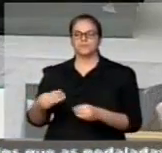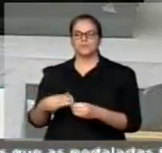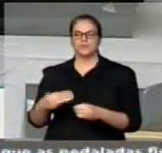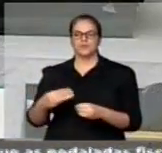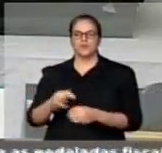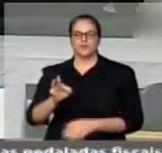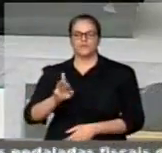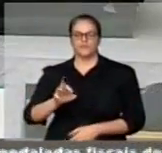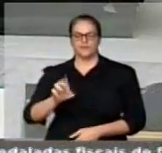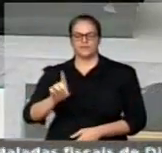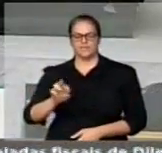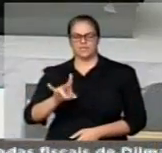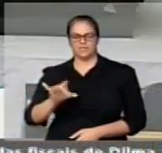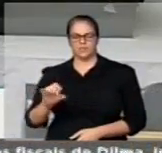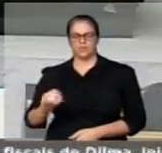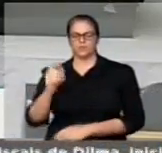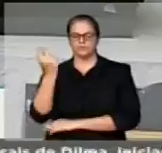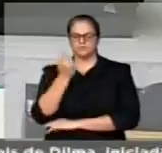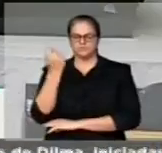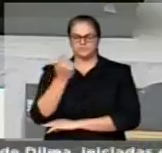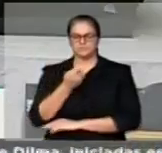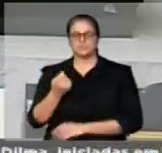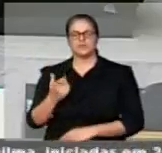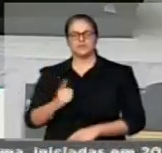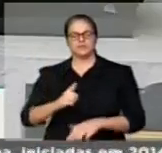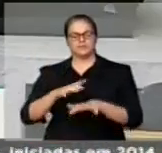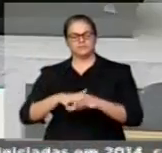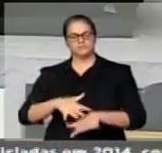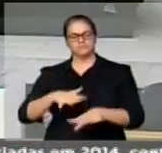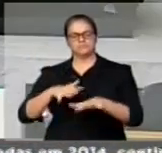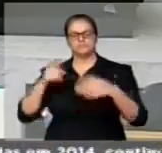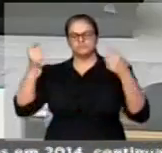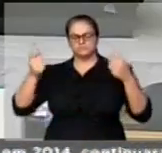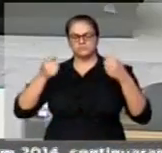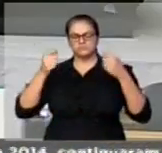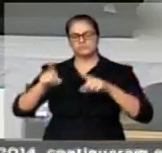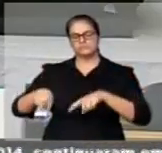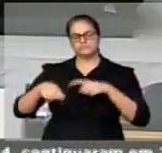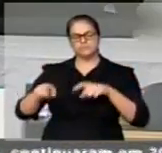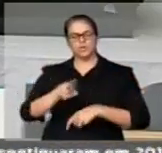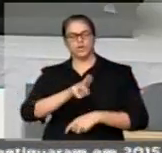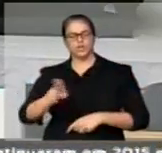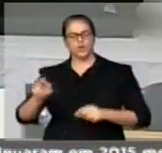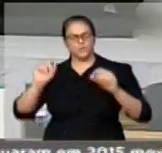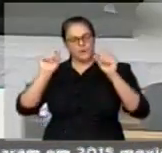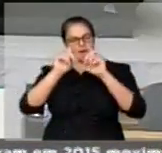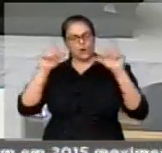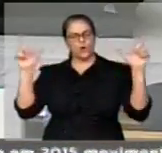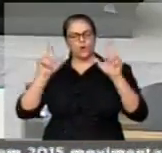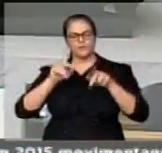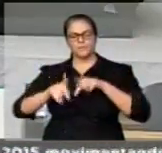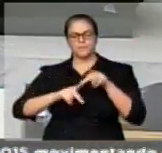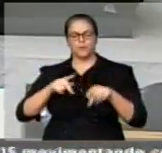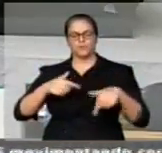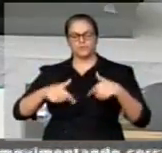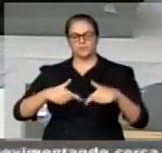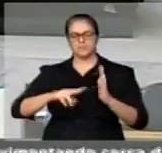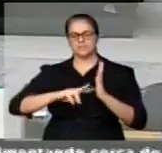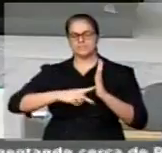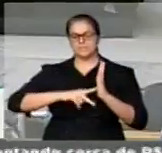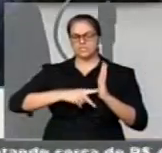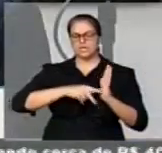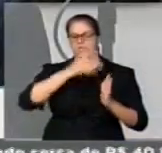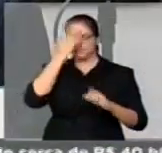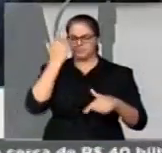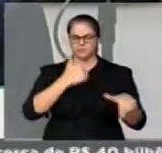Rio Grande do Sul, tem uma grande manifestação de agricultores chamada Desperta Povo Trabalhador, organizado pelos sindicatos trabalhadores